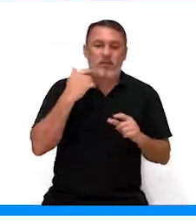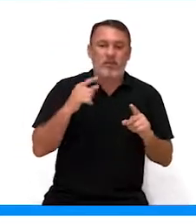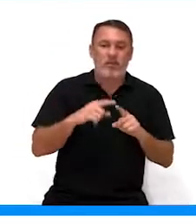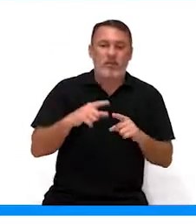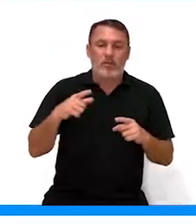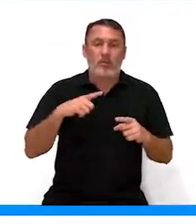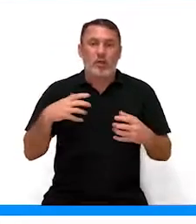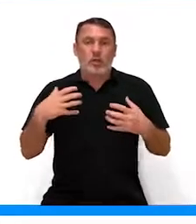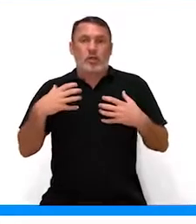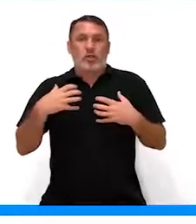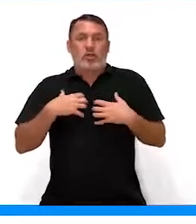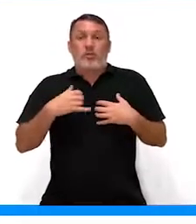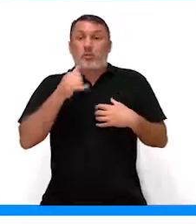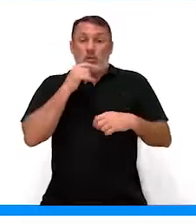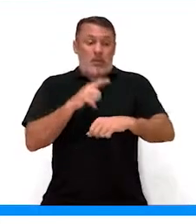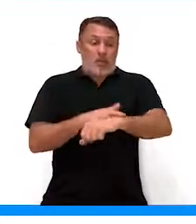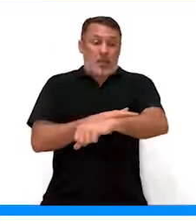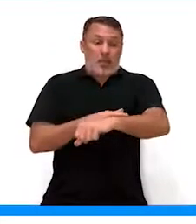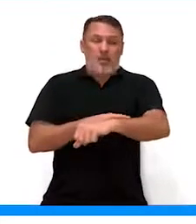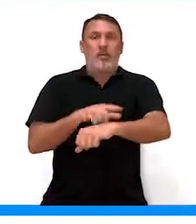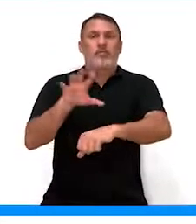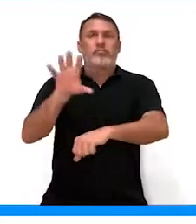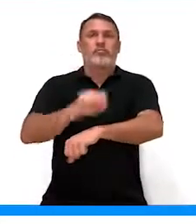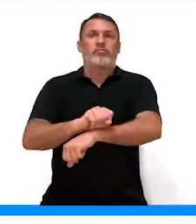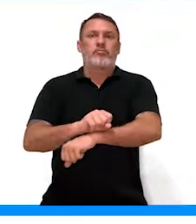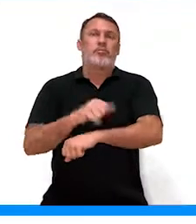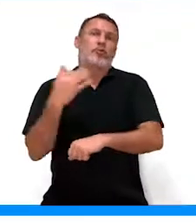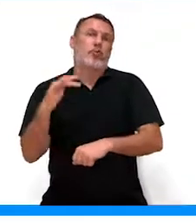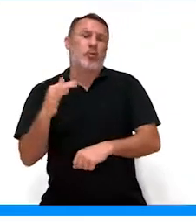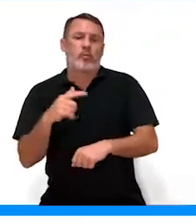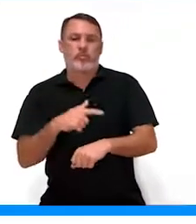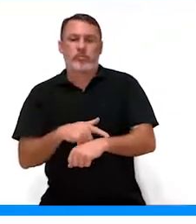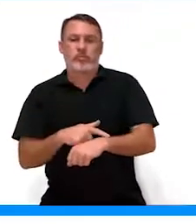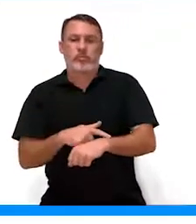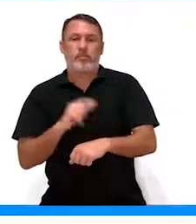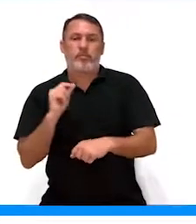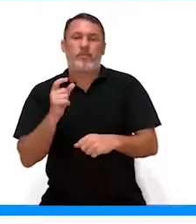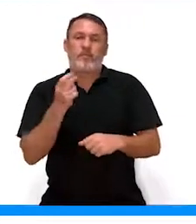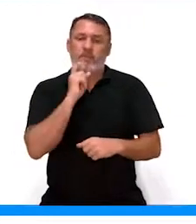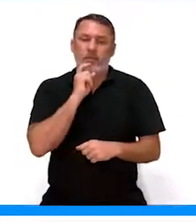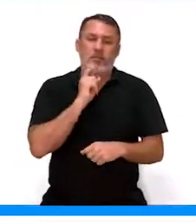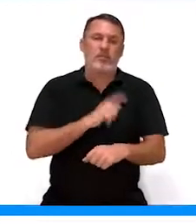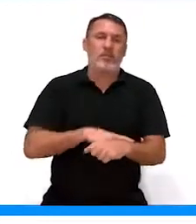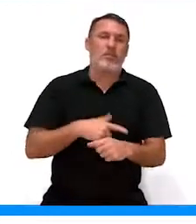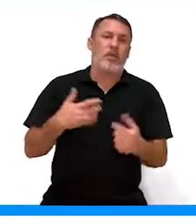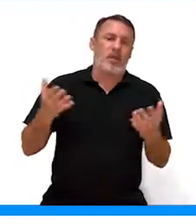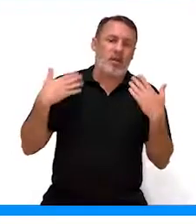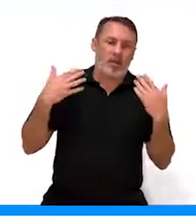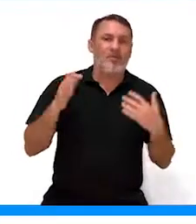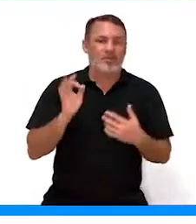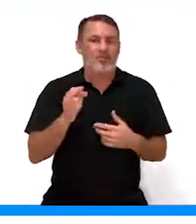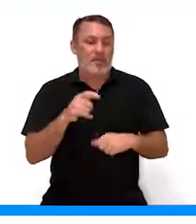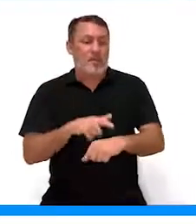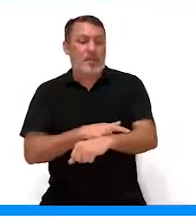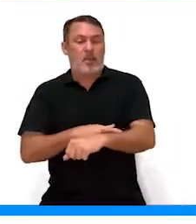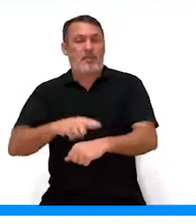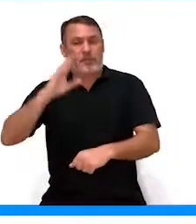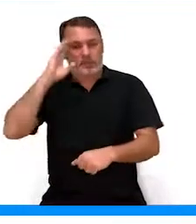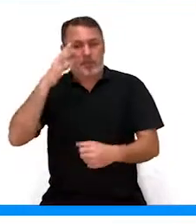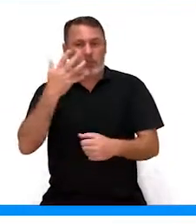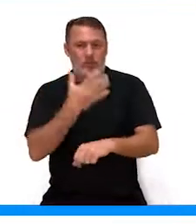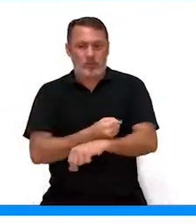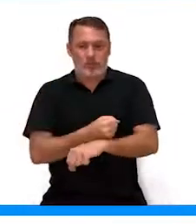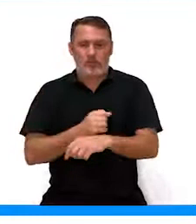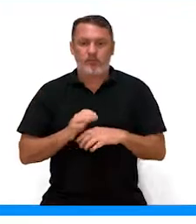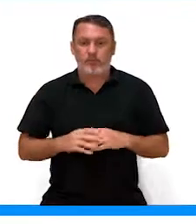na possibilitação de percepção de estímulos, porque na pele que a gente vai apresentar receptor de dor, de frio, de calor,